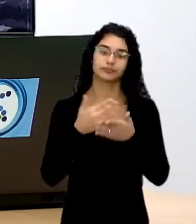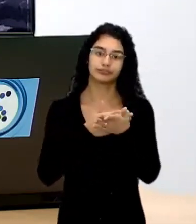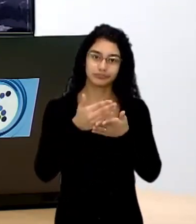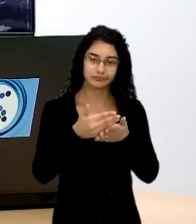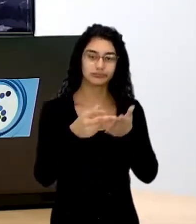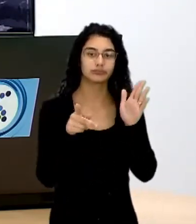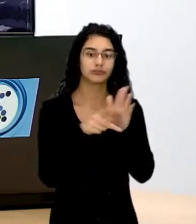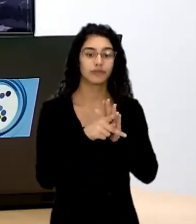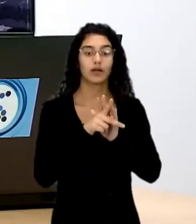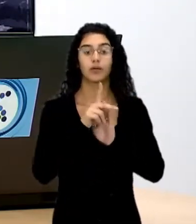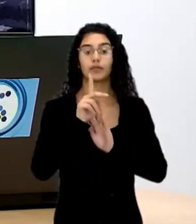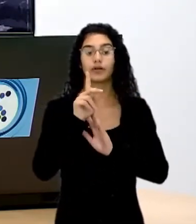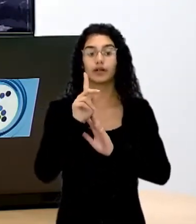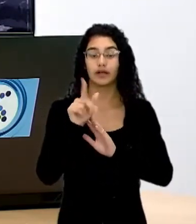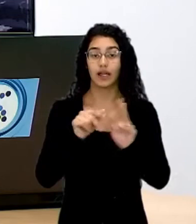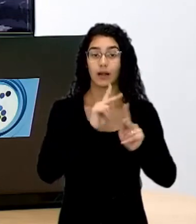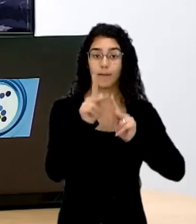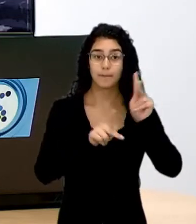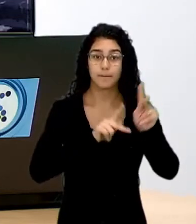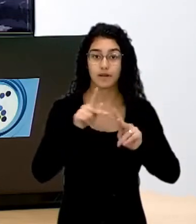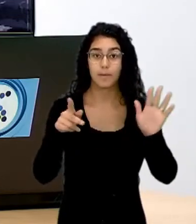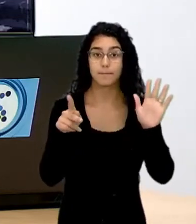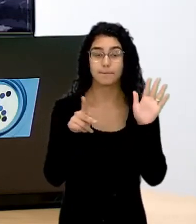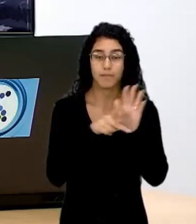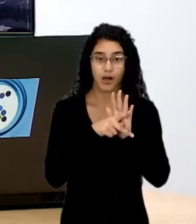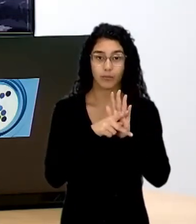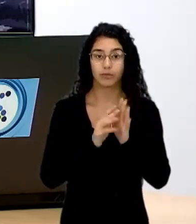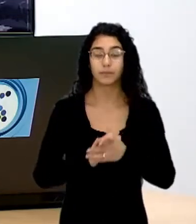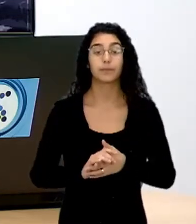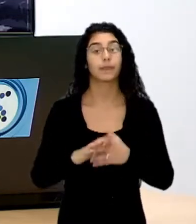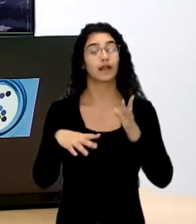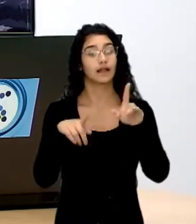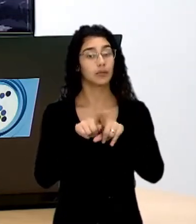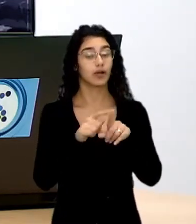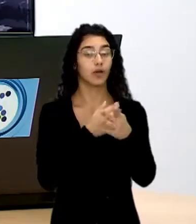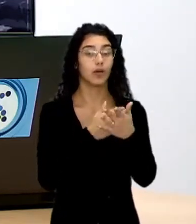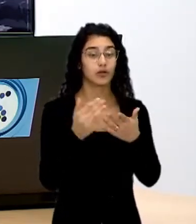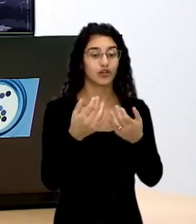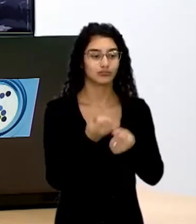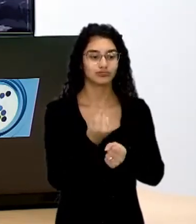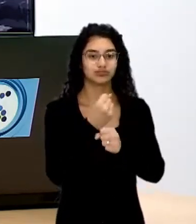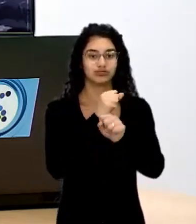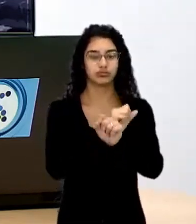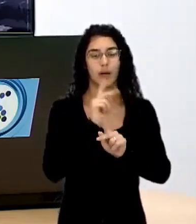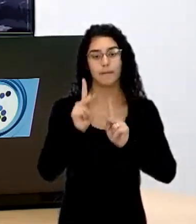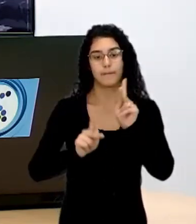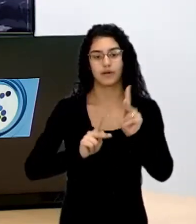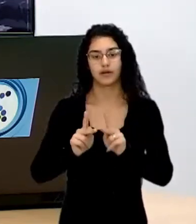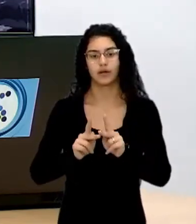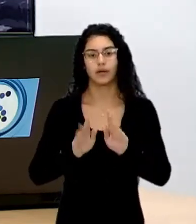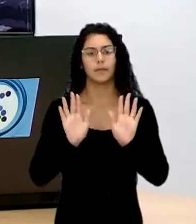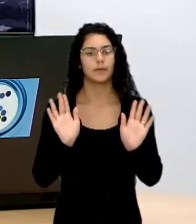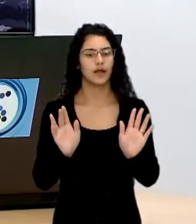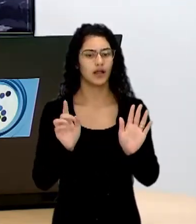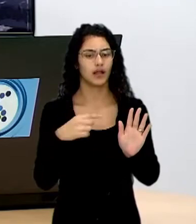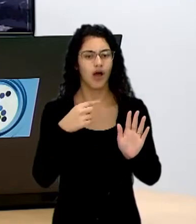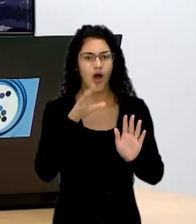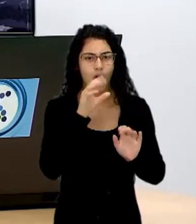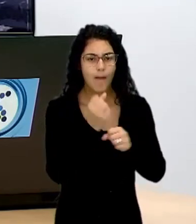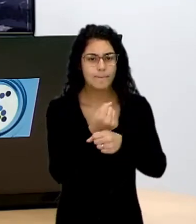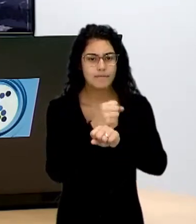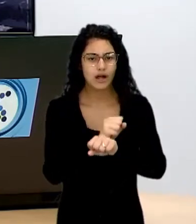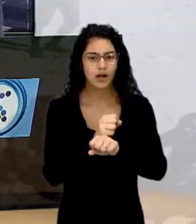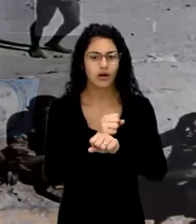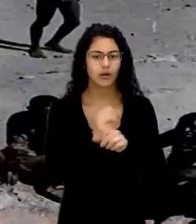terras que eram das populações nativas e, além disso, começaram a escravizar essa população. Pera aí, a gente está falando dessa época